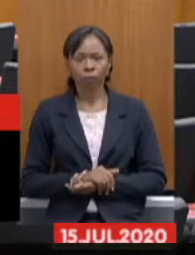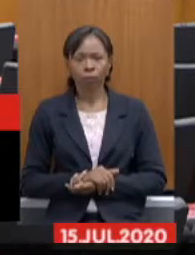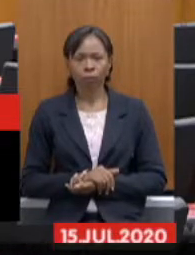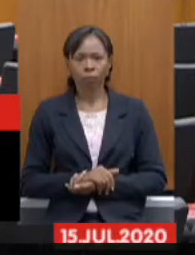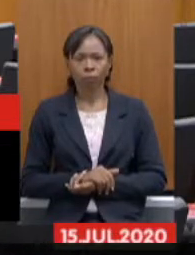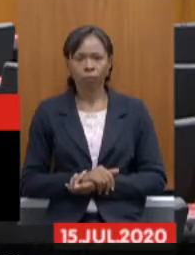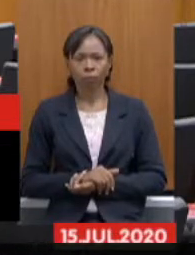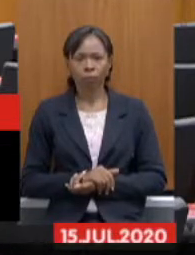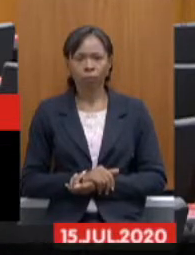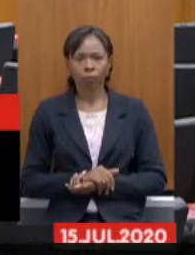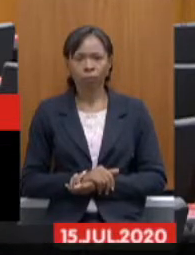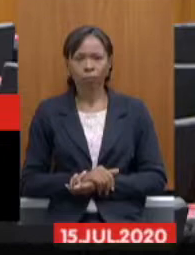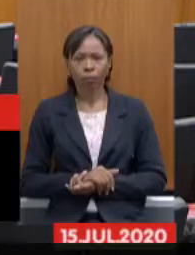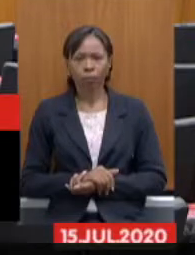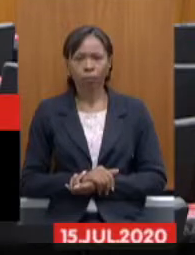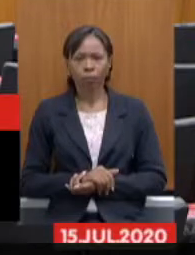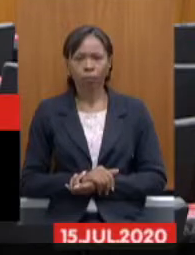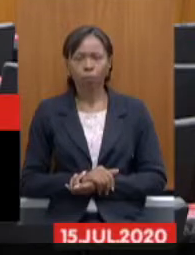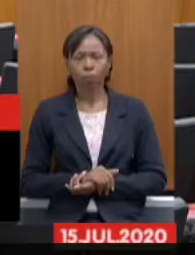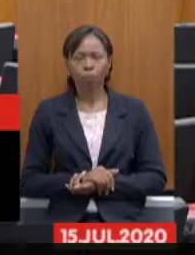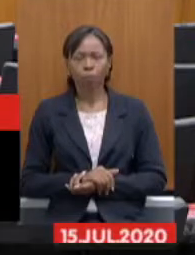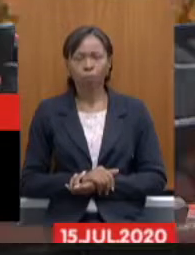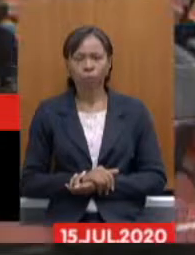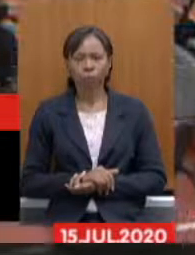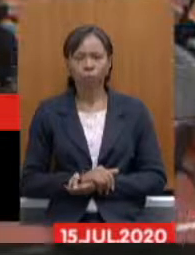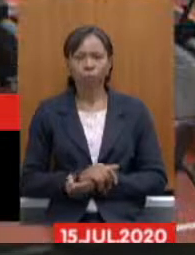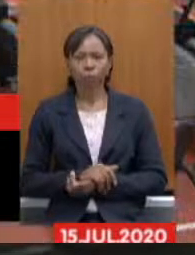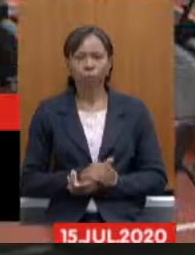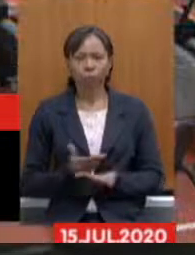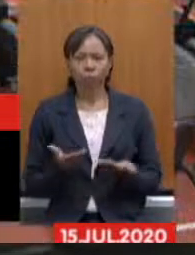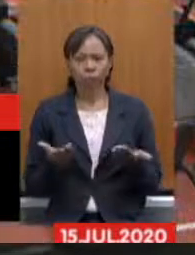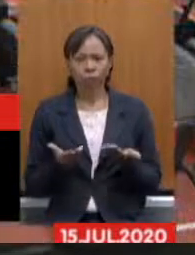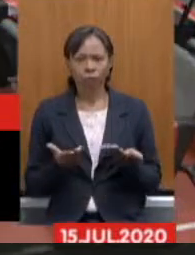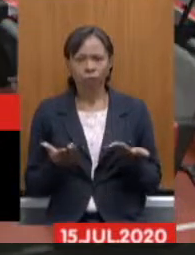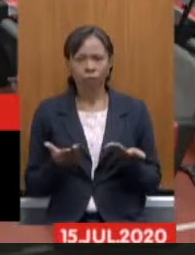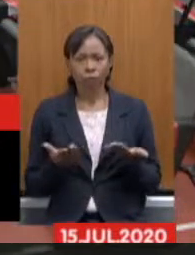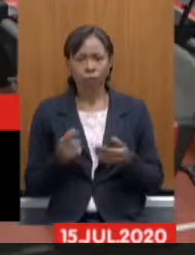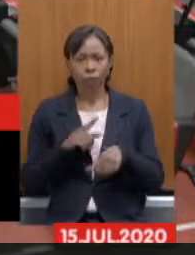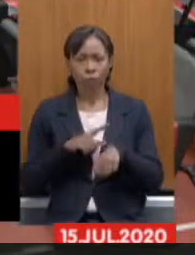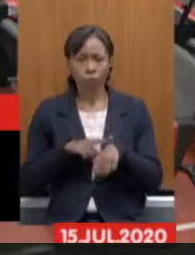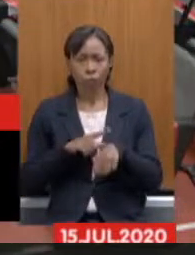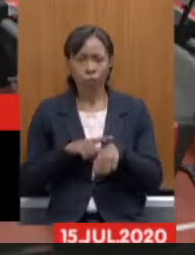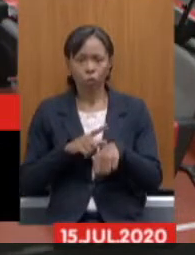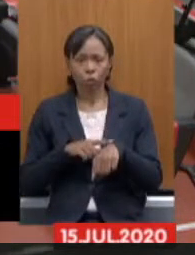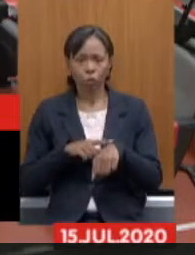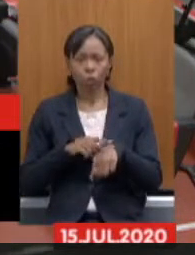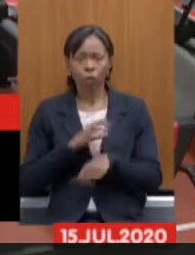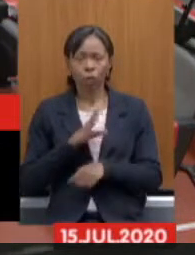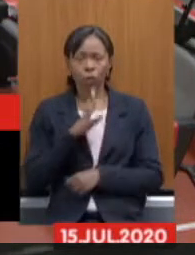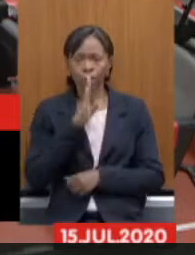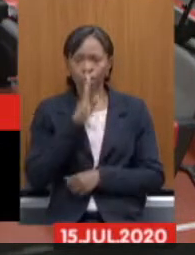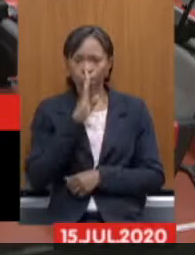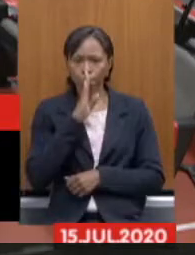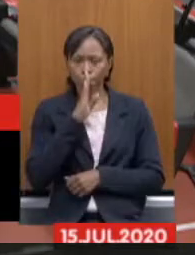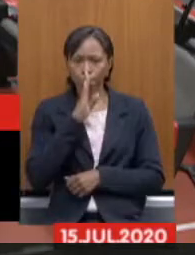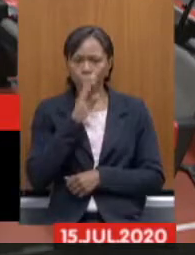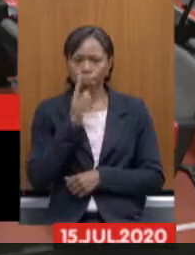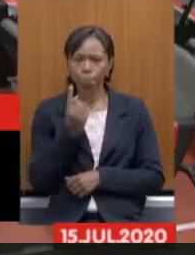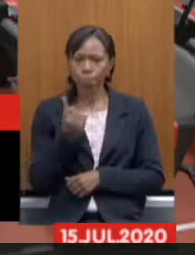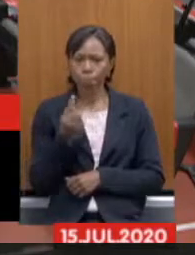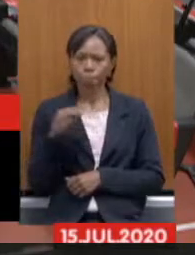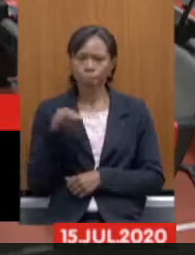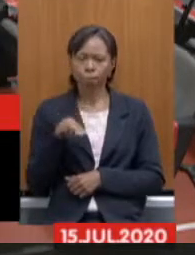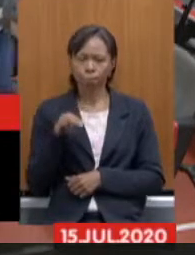aí olá neste minuto neste momento então é feito um minuto de silêncio